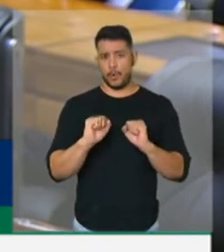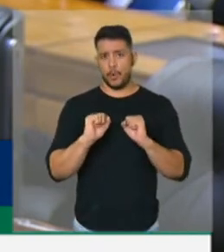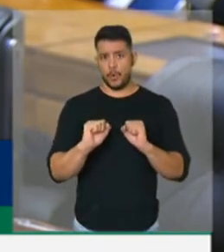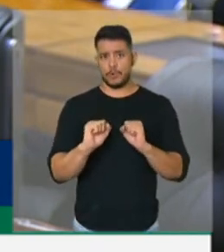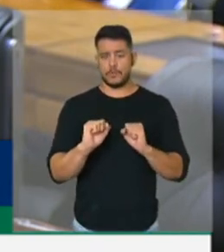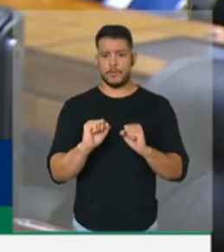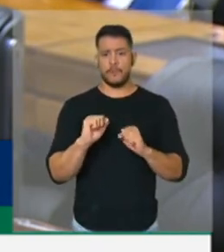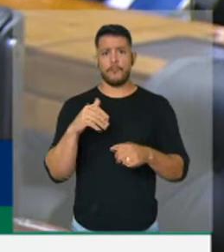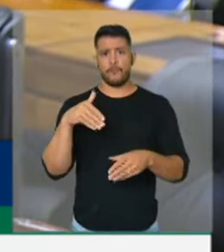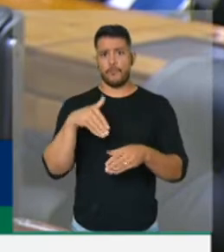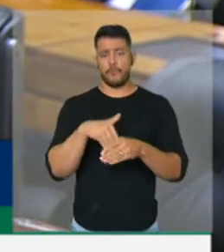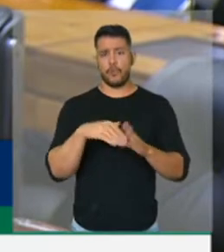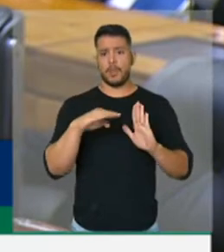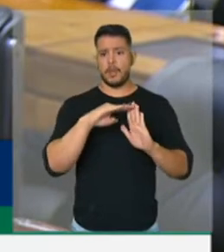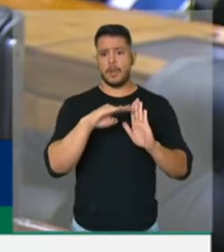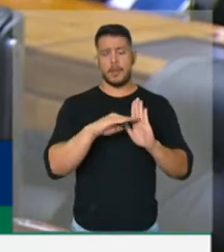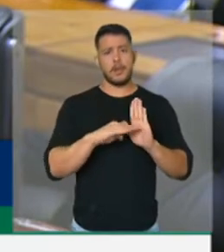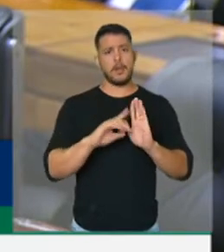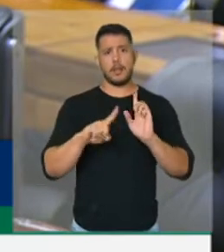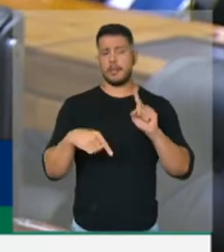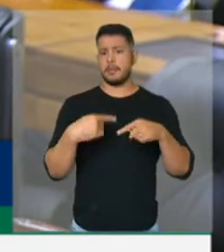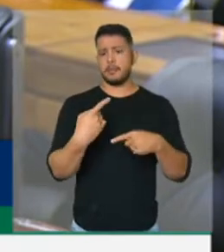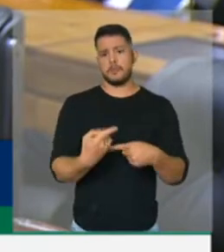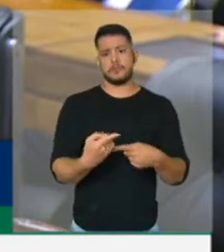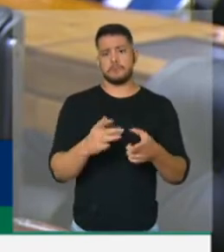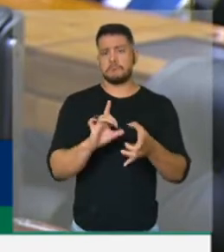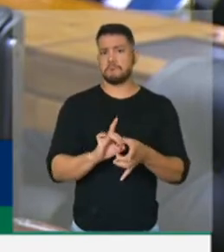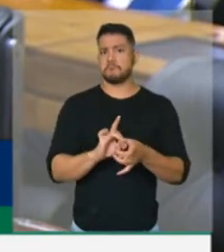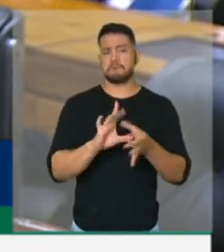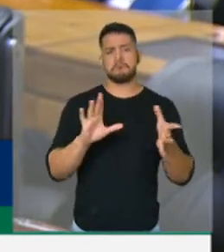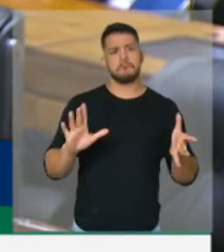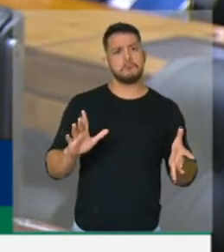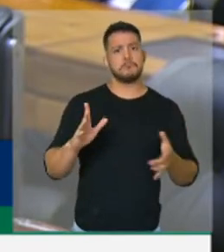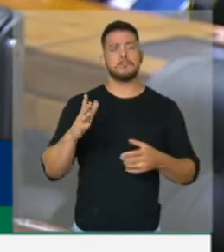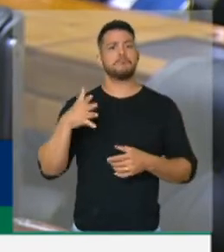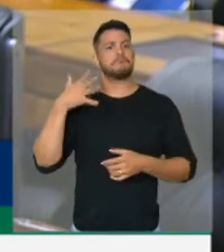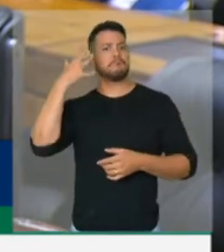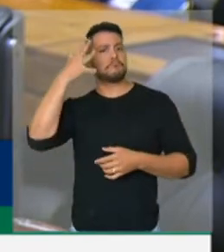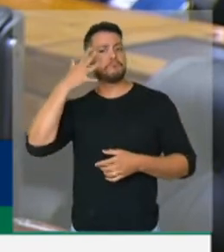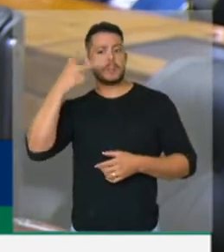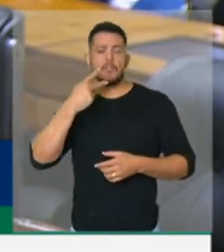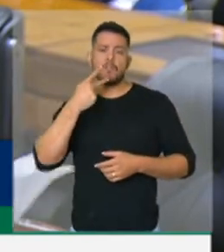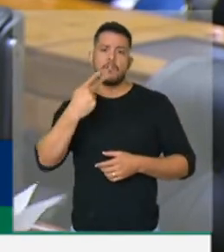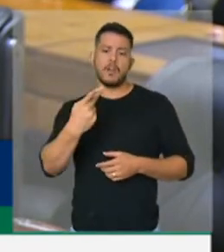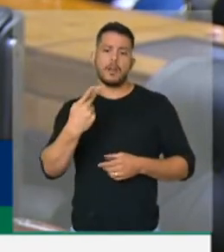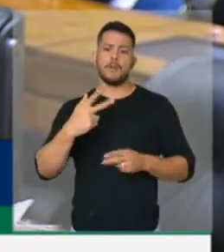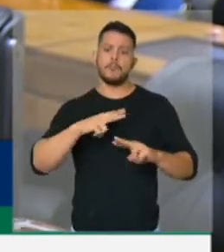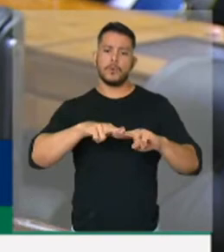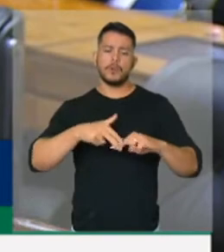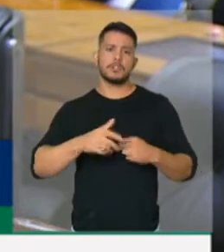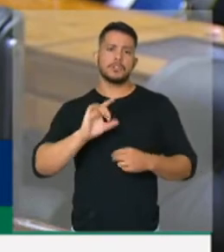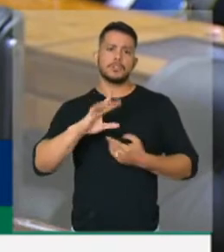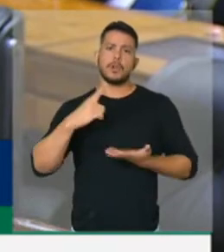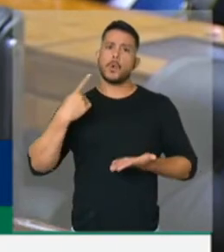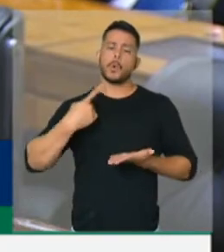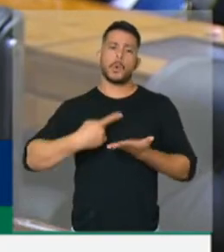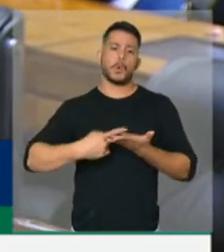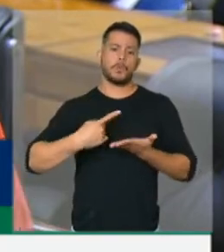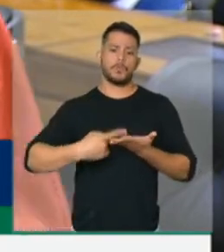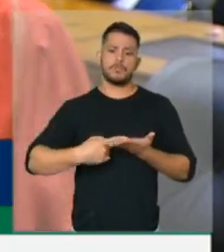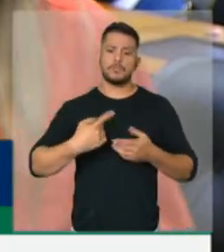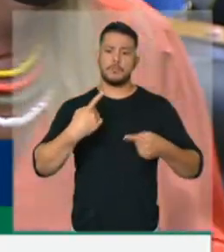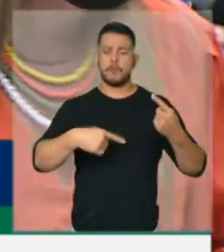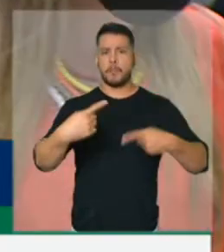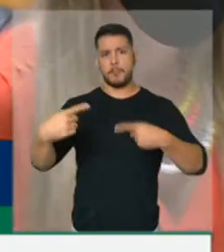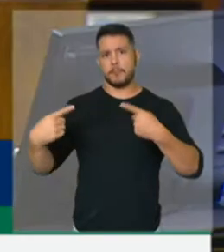gente pudesse votar isso, depois todos os líderes teriam disponibilidade de falar, para a gente agilizar no compromisso também de ninguém ficar debatendo sobre esse tema aqui.